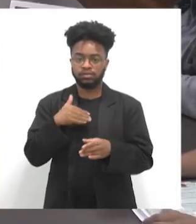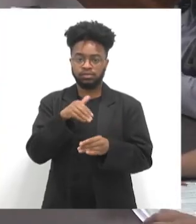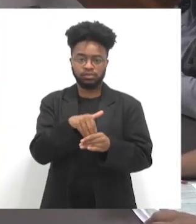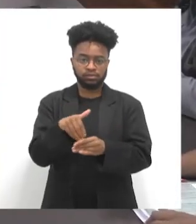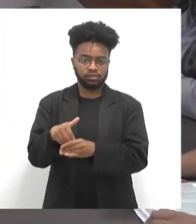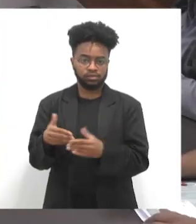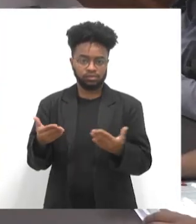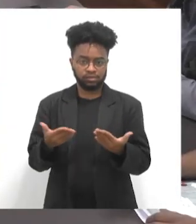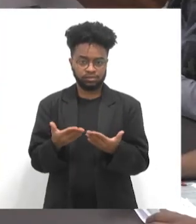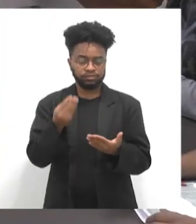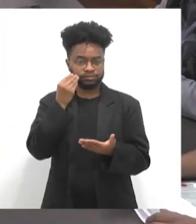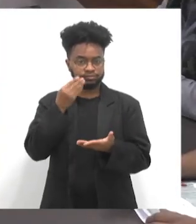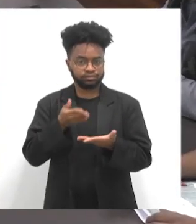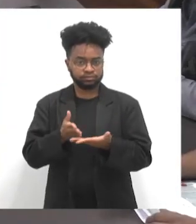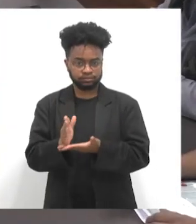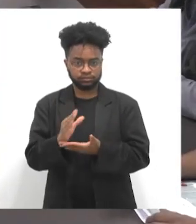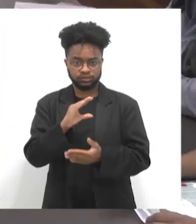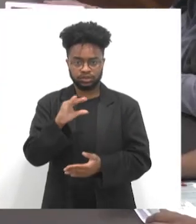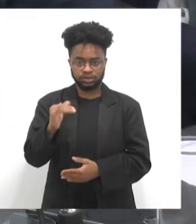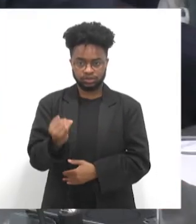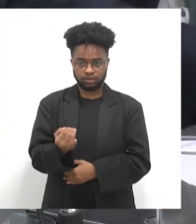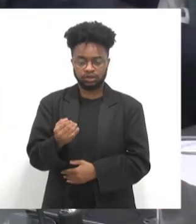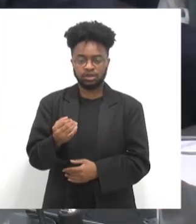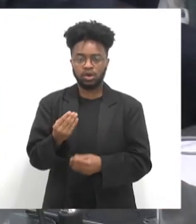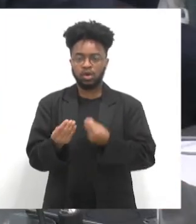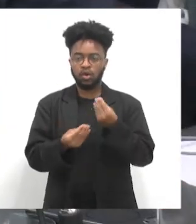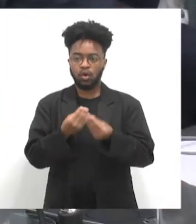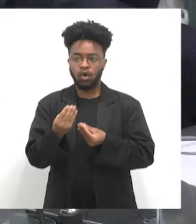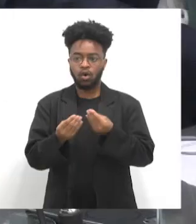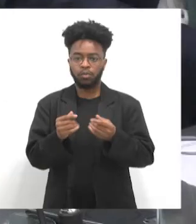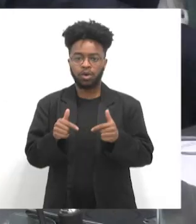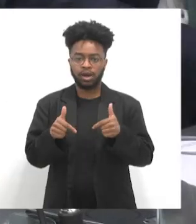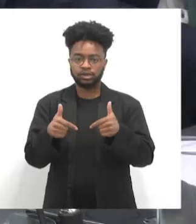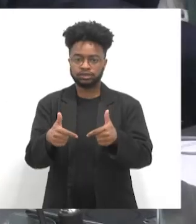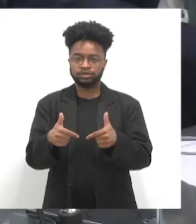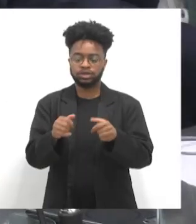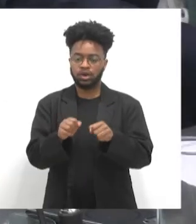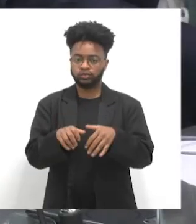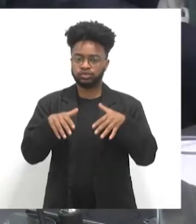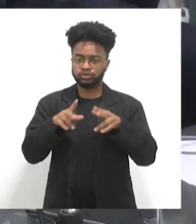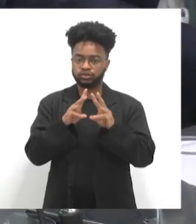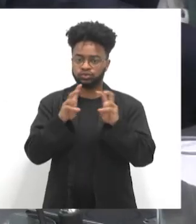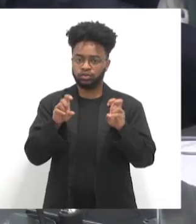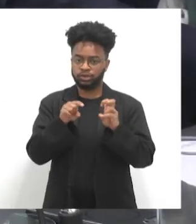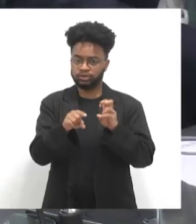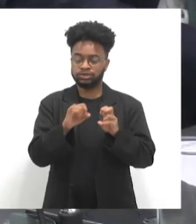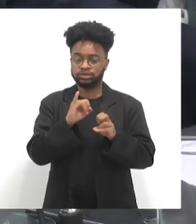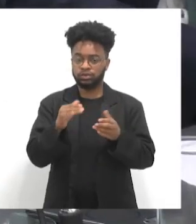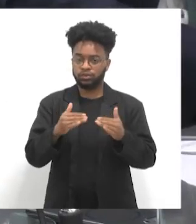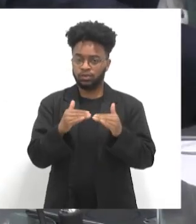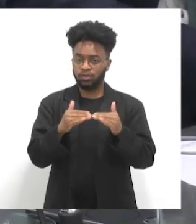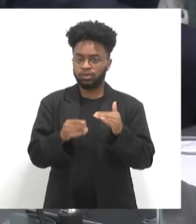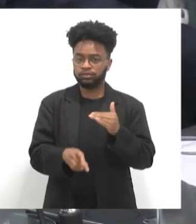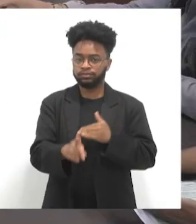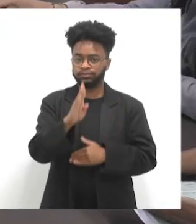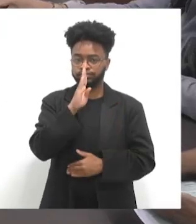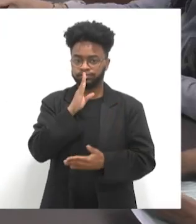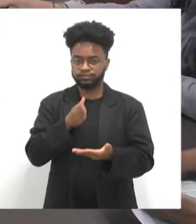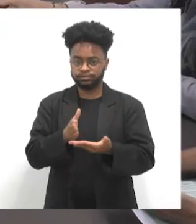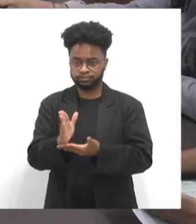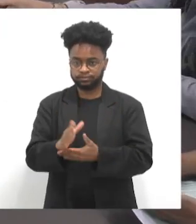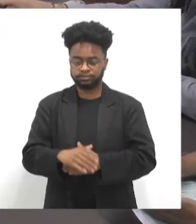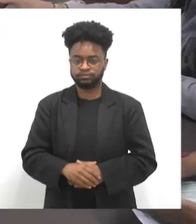votação para aprovação no âmbito da CCJ a realização de audiência sobre o tema. Senhores que aprovam, permaneçam como estão.